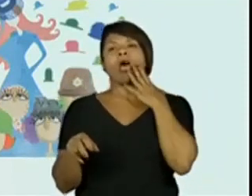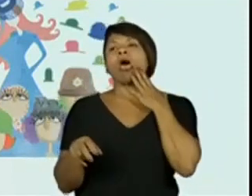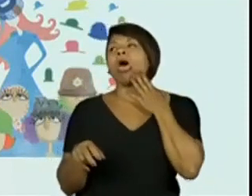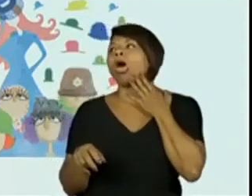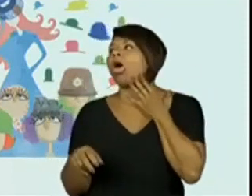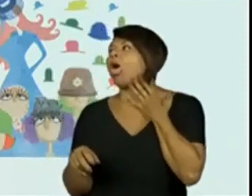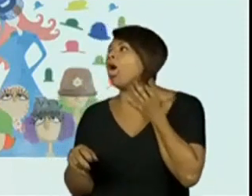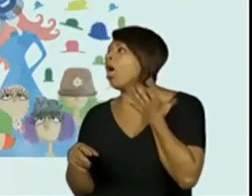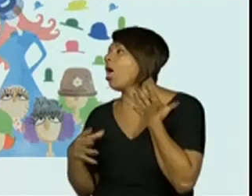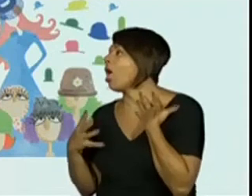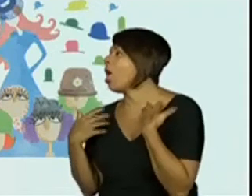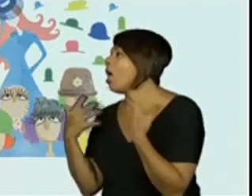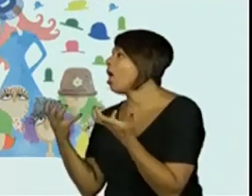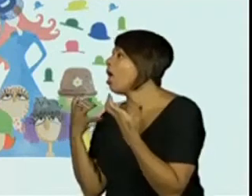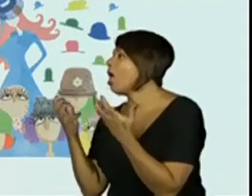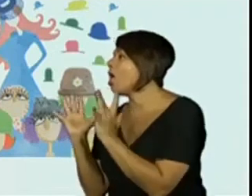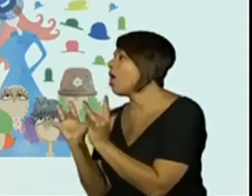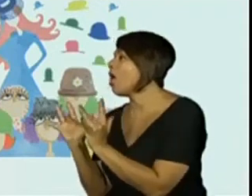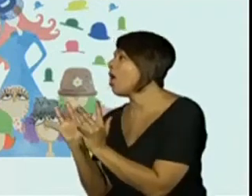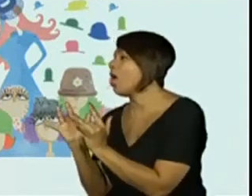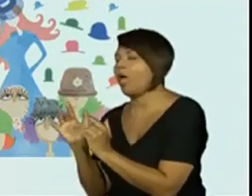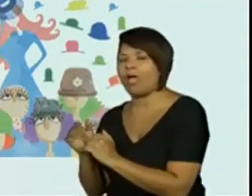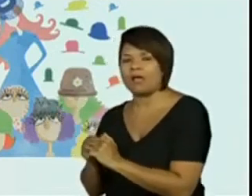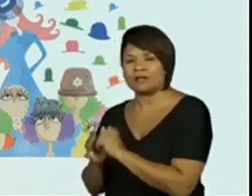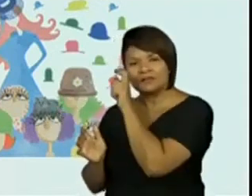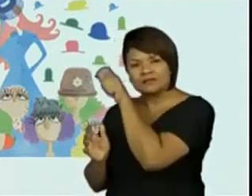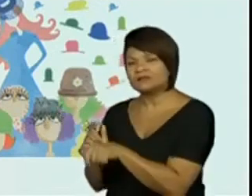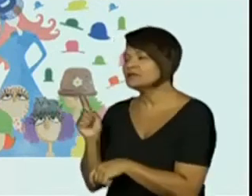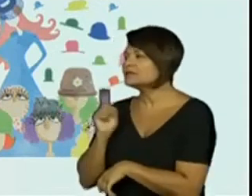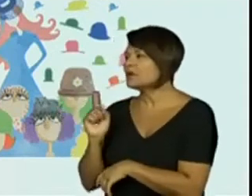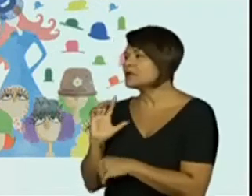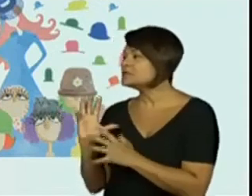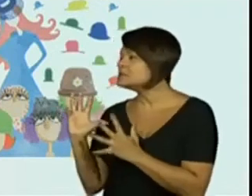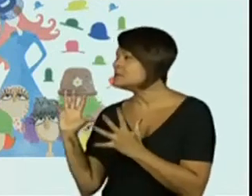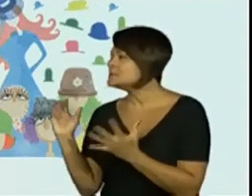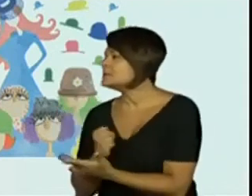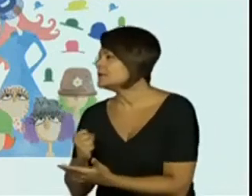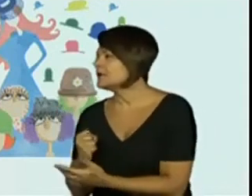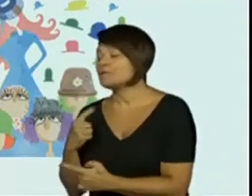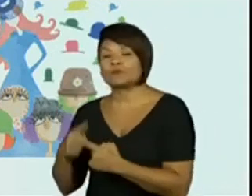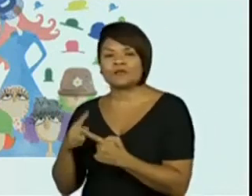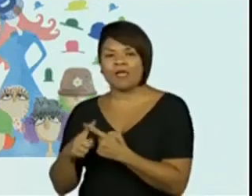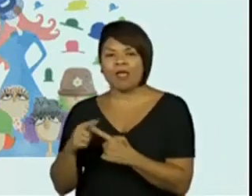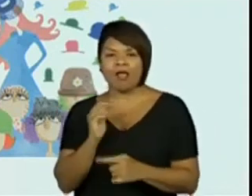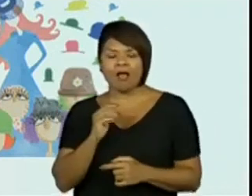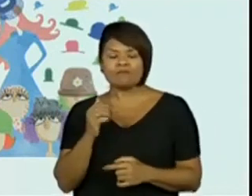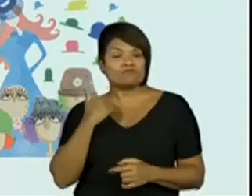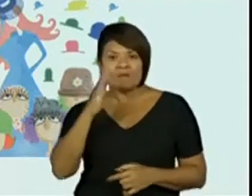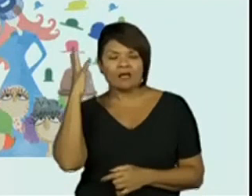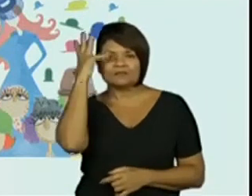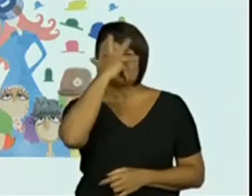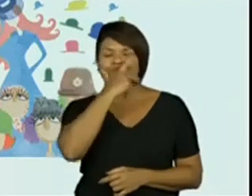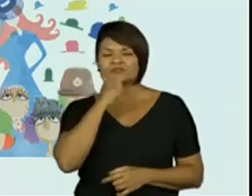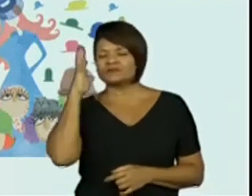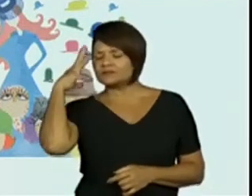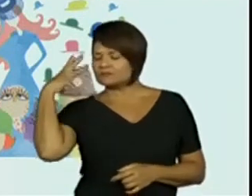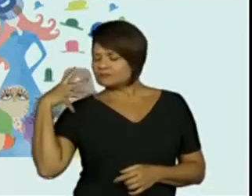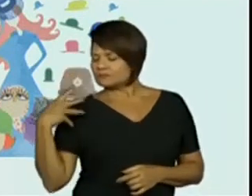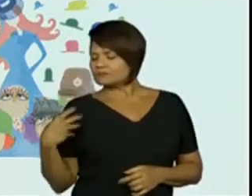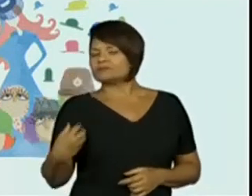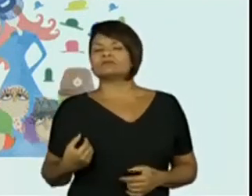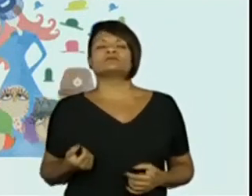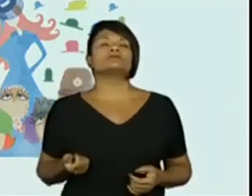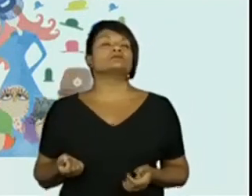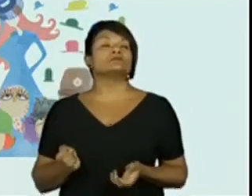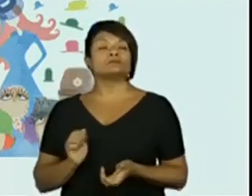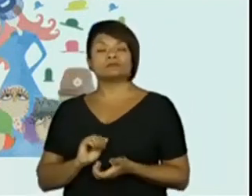por malícia, pelo gosto de conquistar a garota mais bonita de que se tinha notícia. A